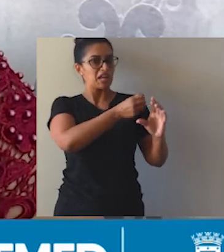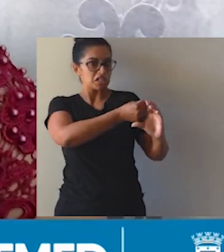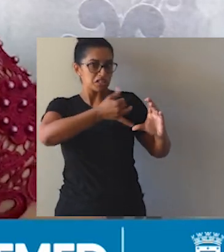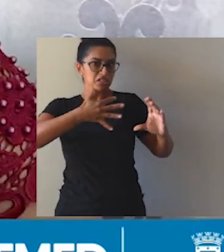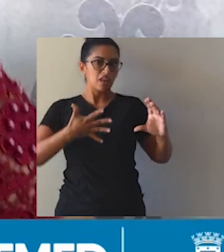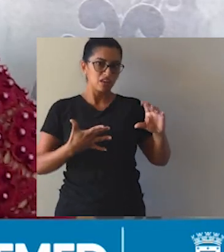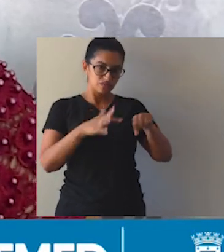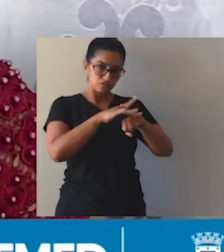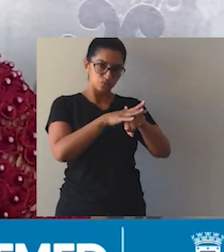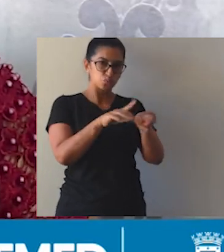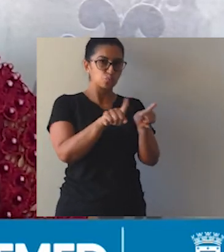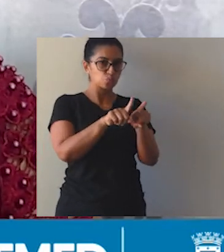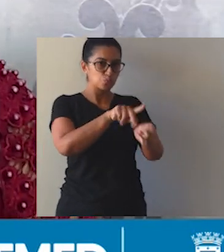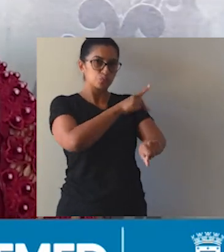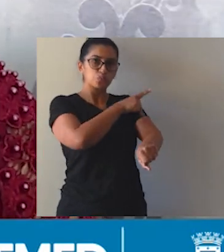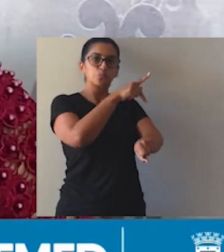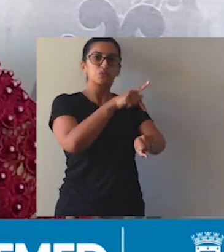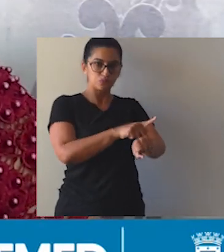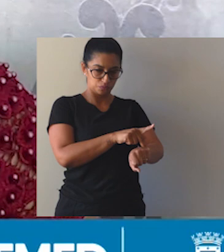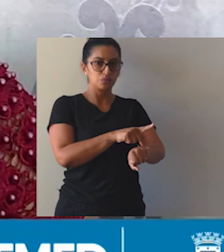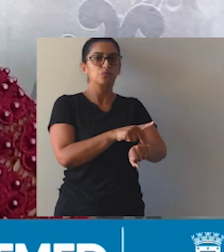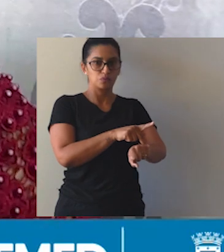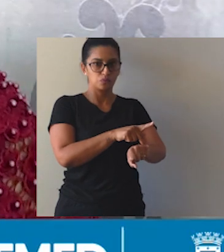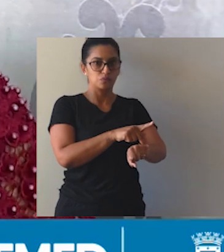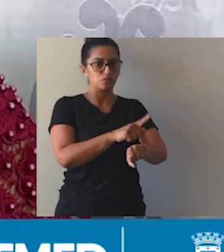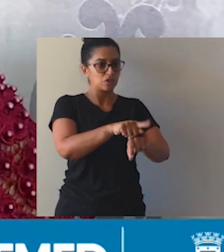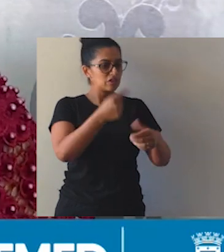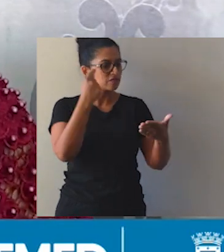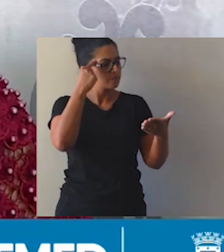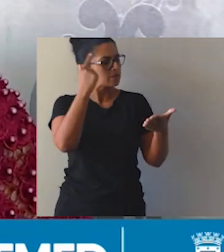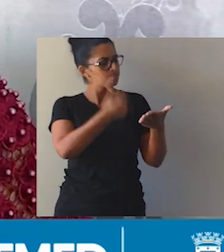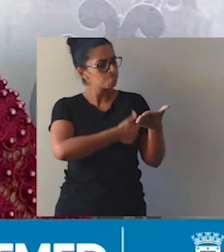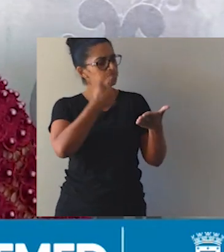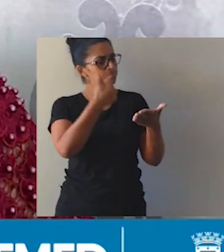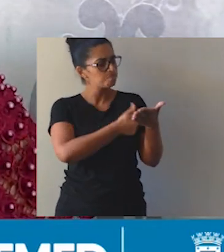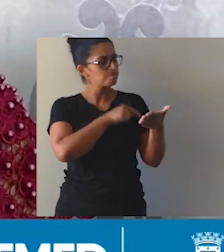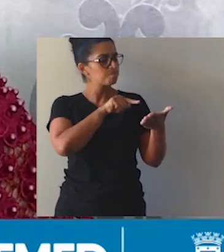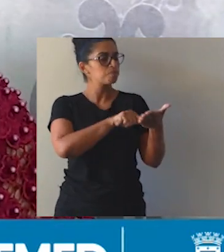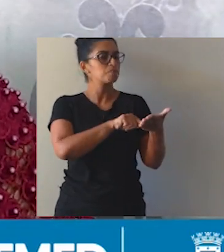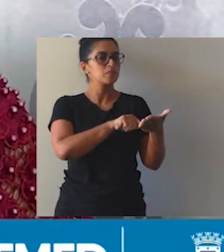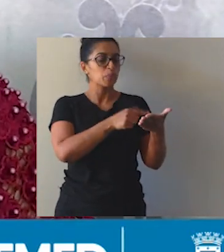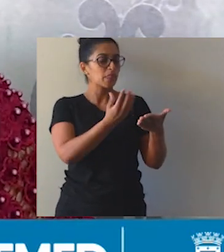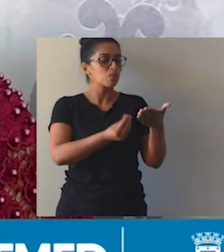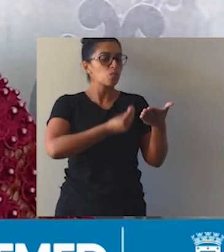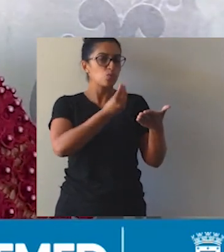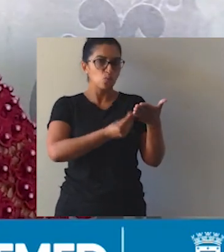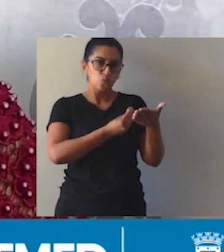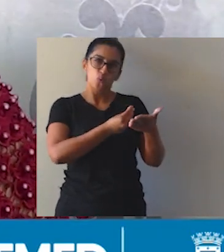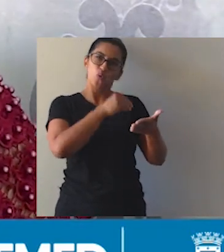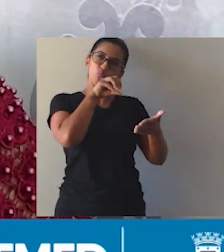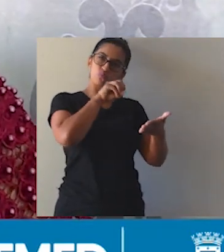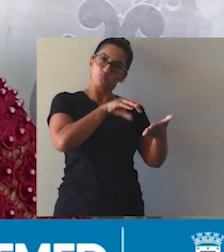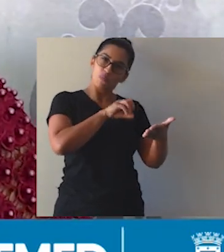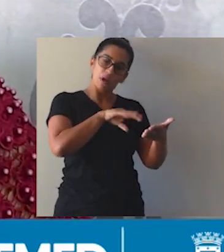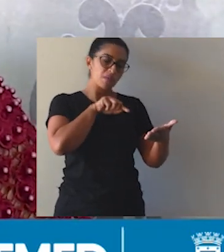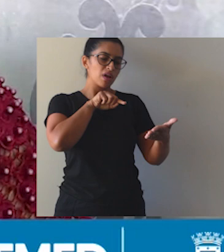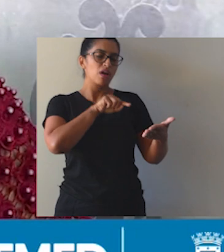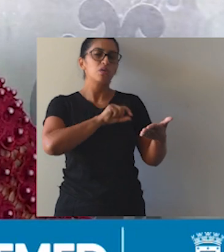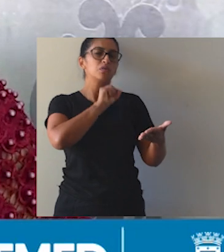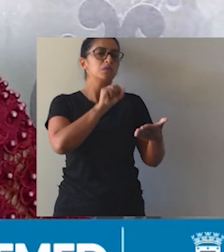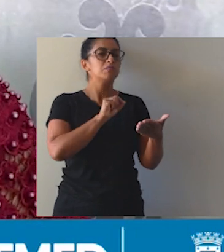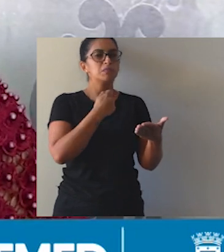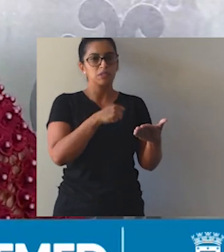deu no diagnóstico. Então, nós vamos na sala e fazer essa avaliação funcional. Olhar o quê para esse aluno? Dependendo